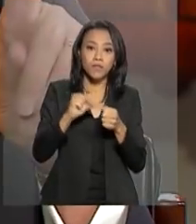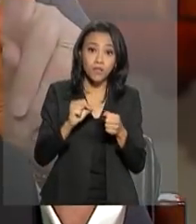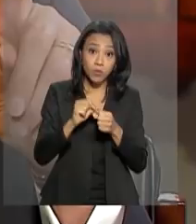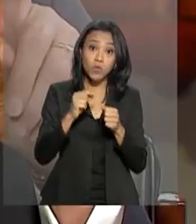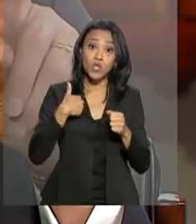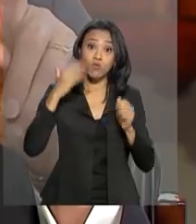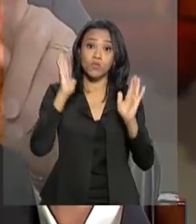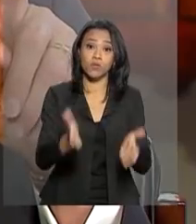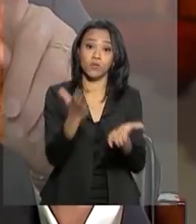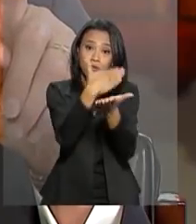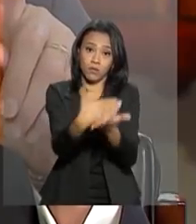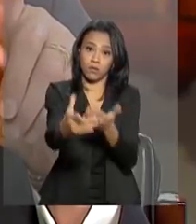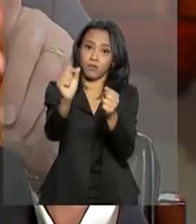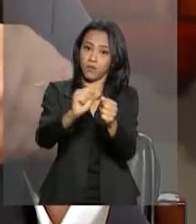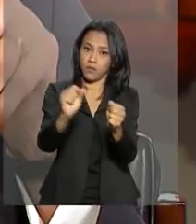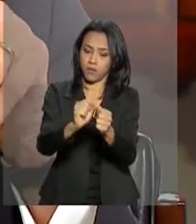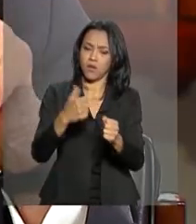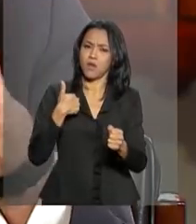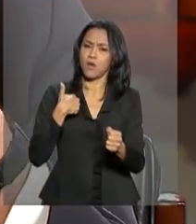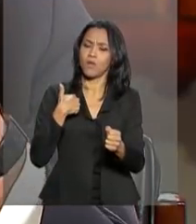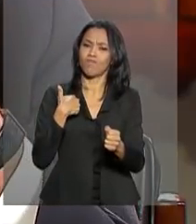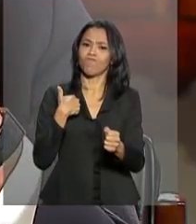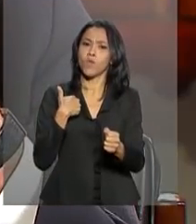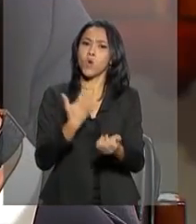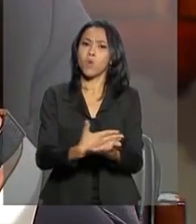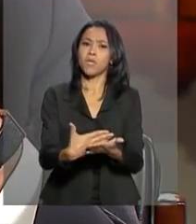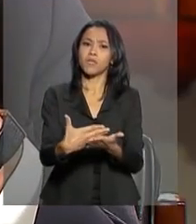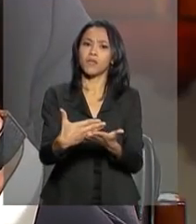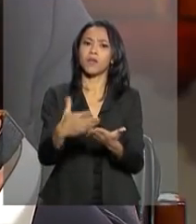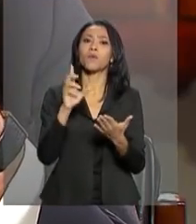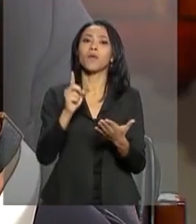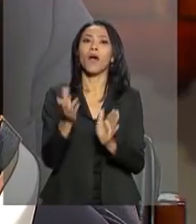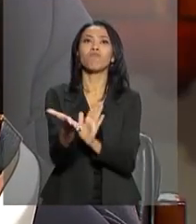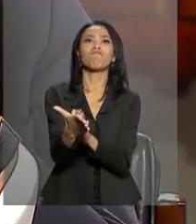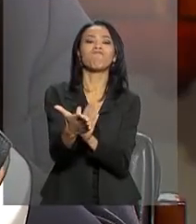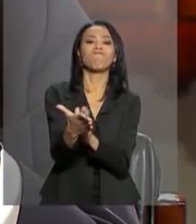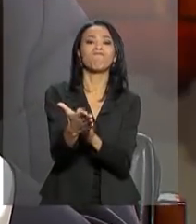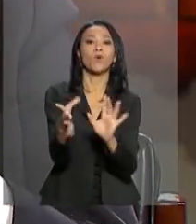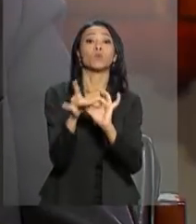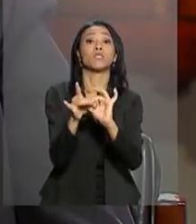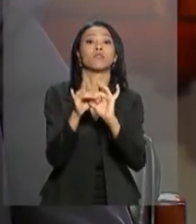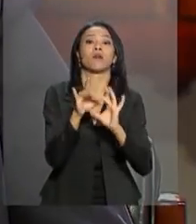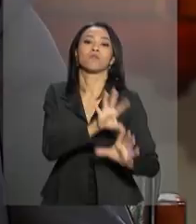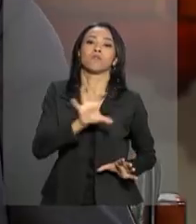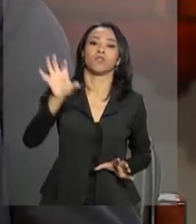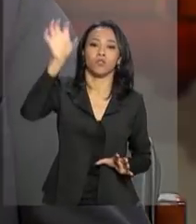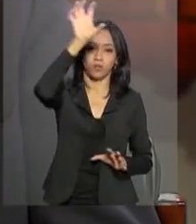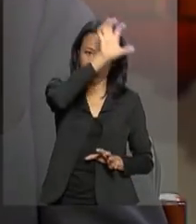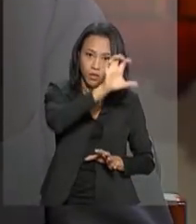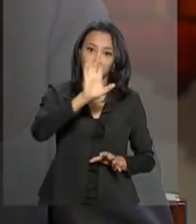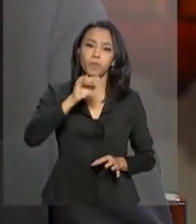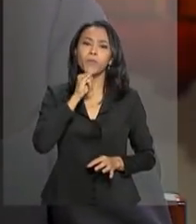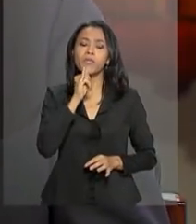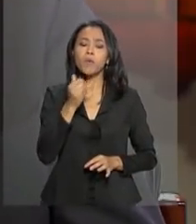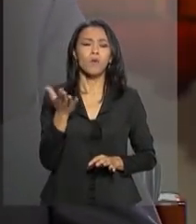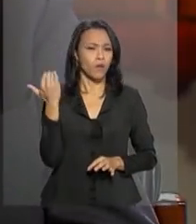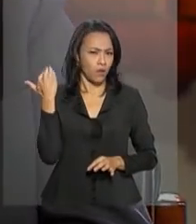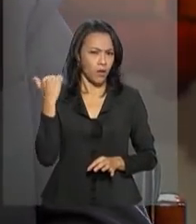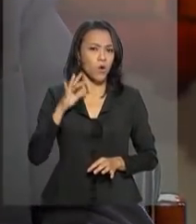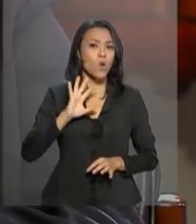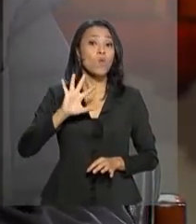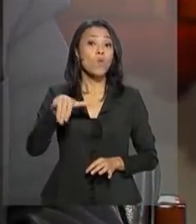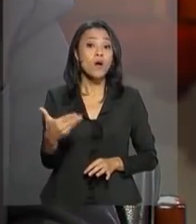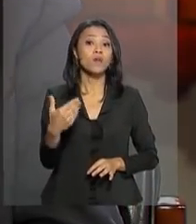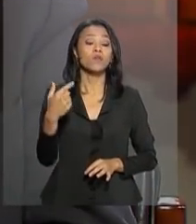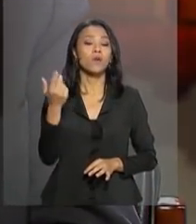comecei a fazer, porque eu comecei a prestigiar o princípio federativo. Por exemplo, quando nós resolvemos repactuar